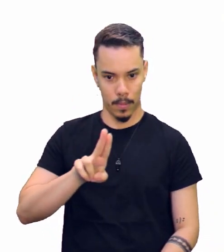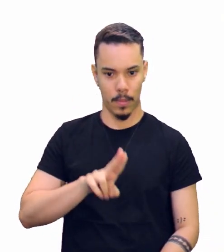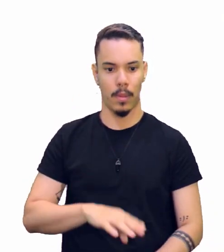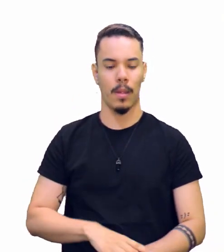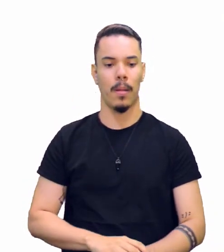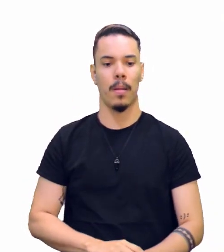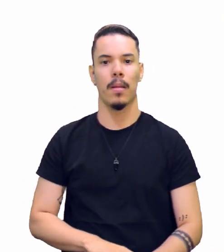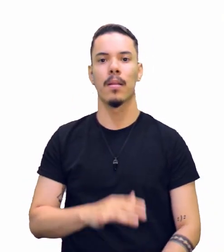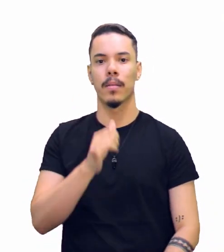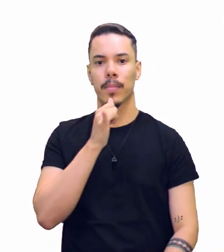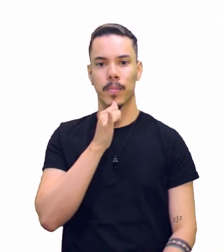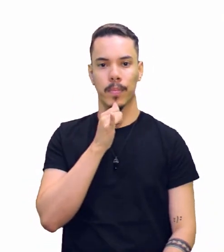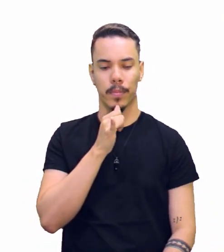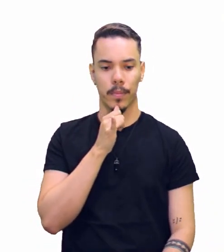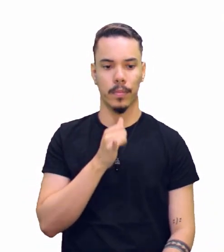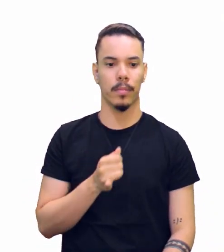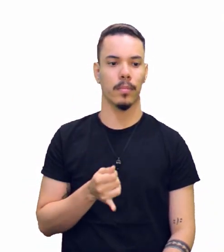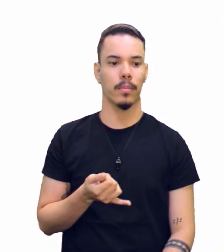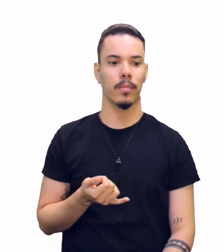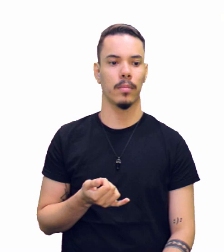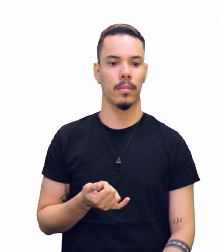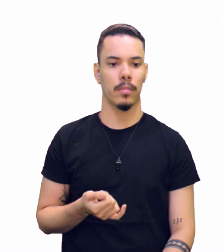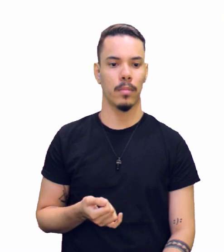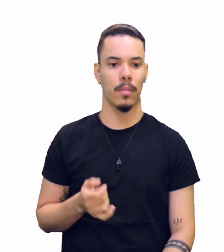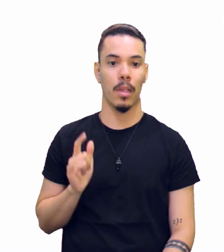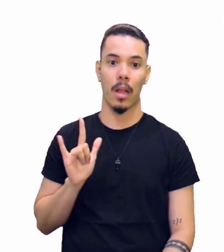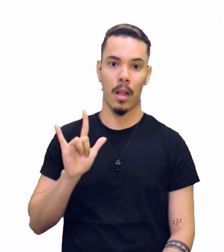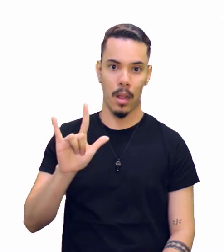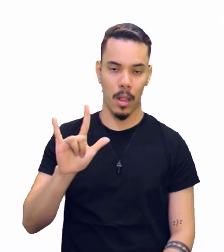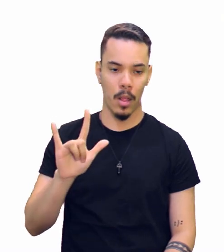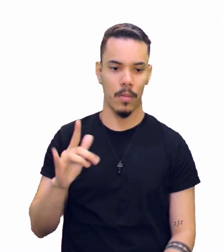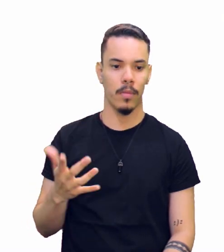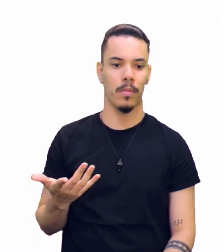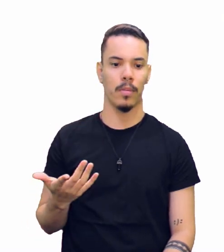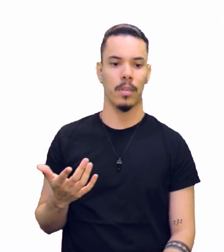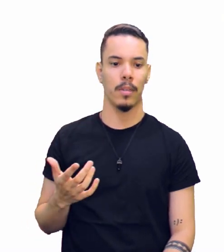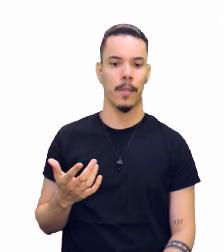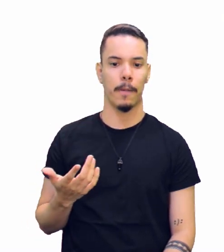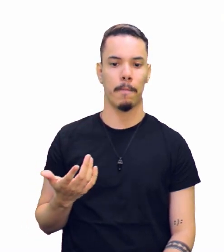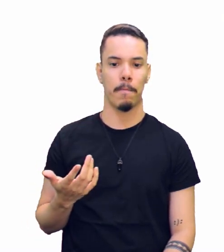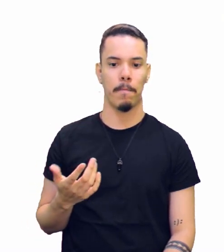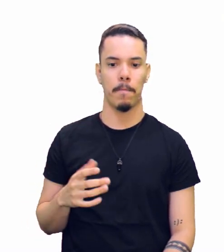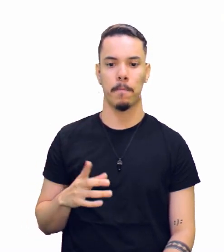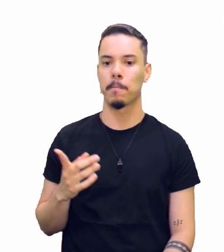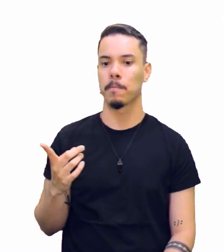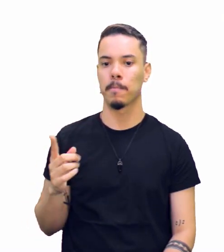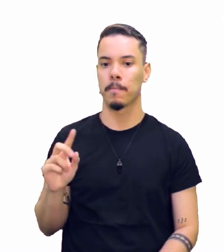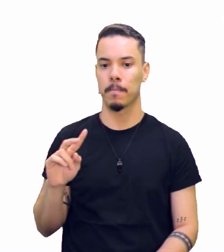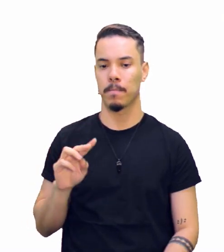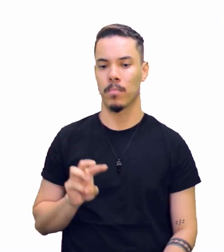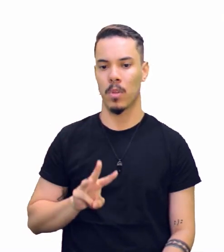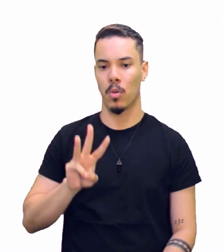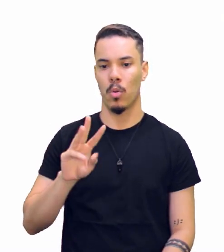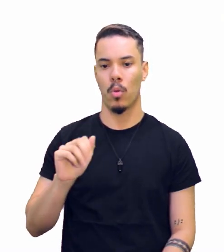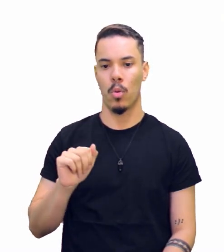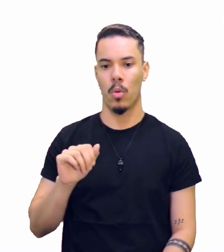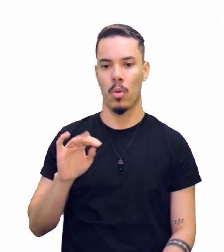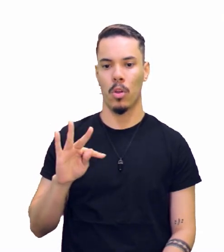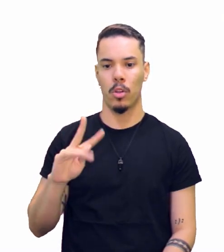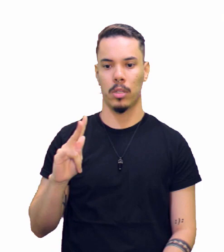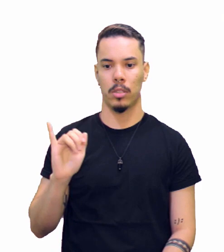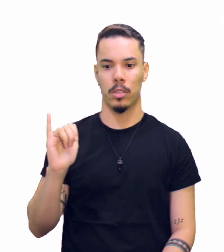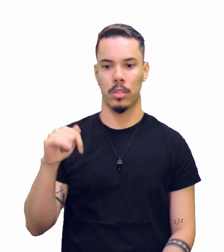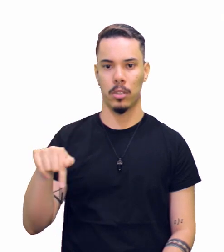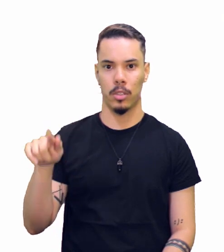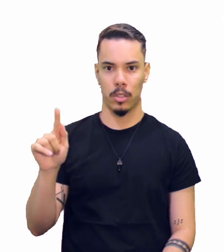dele por exemplo I love watching TV watching então a ação que eu amo